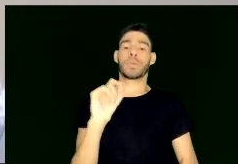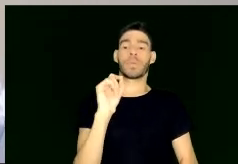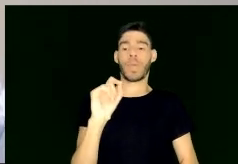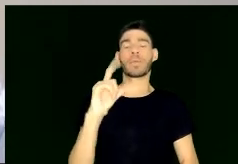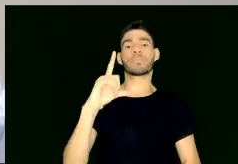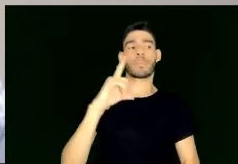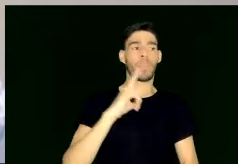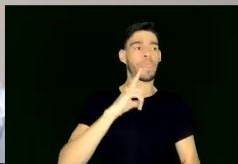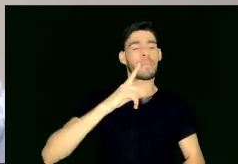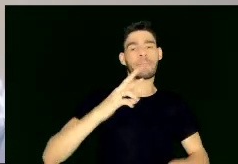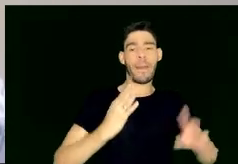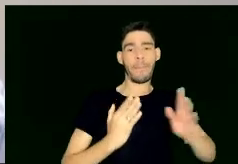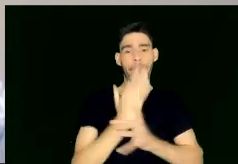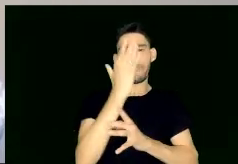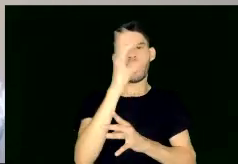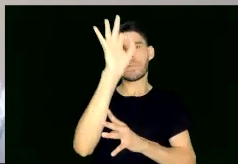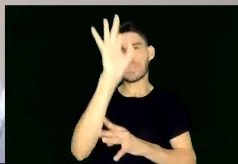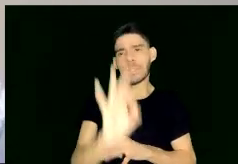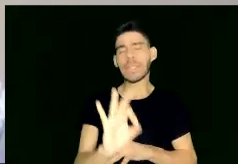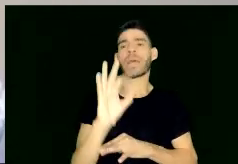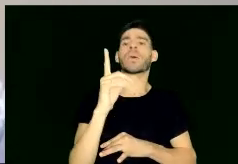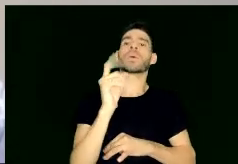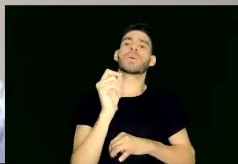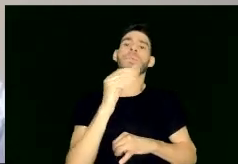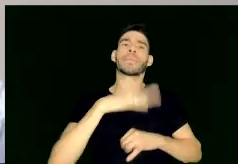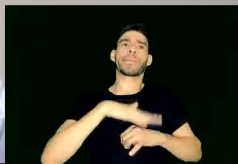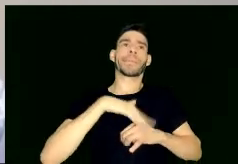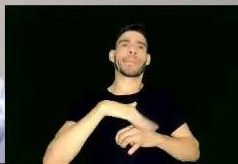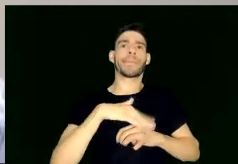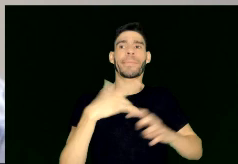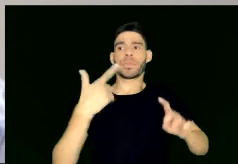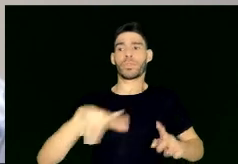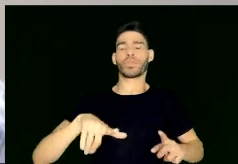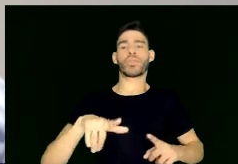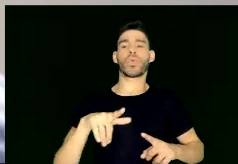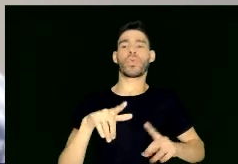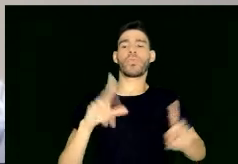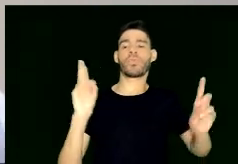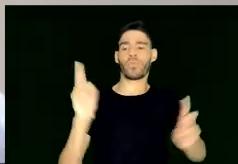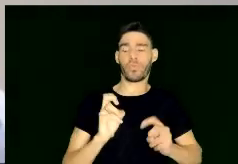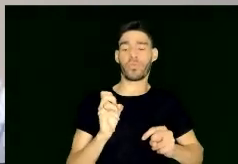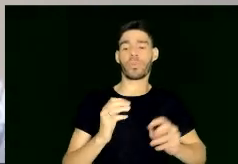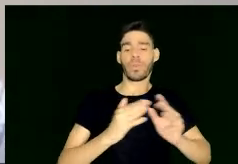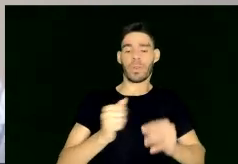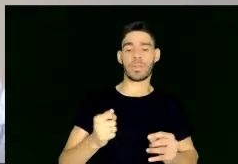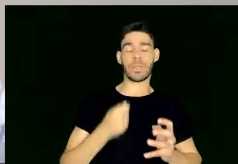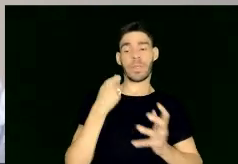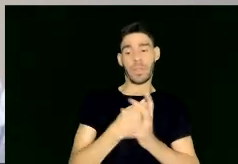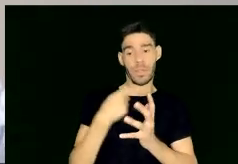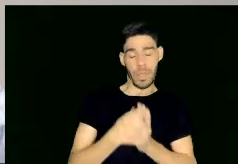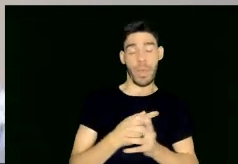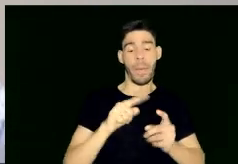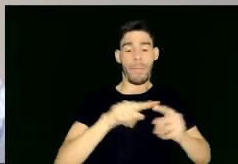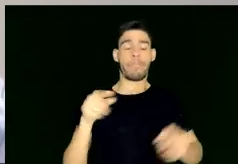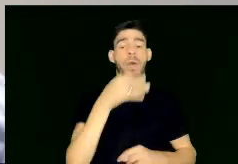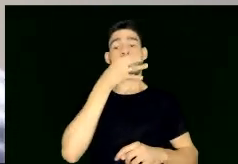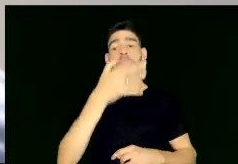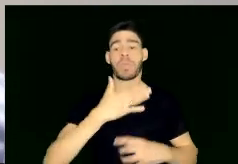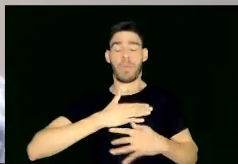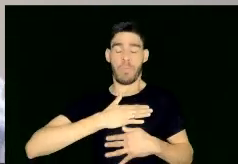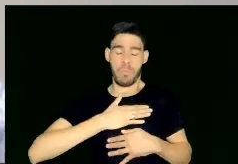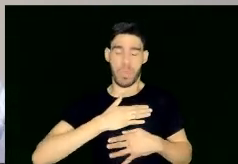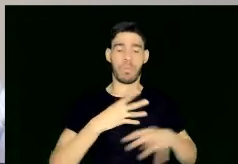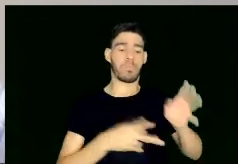que pretendem regulamentar um pouco mais ou novamente a matéria das licenças compulsórias, mas,